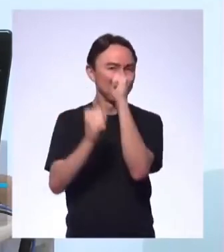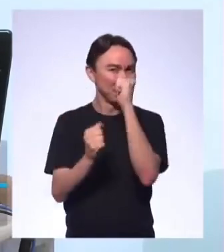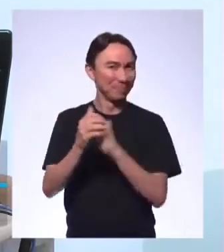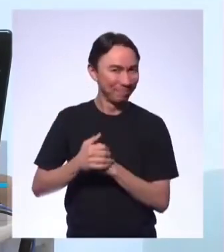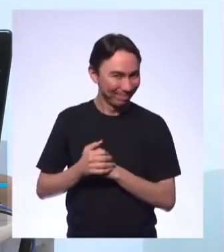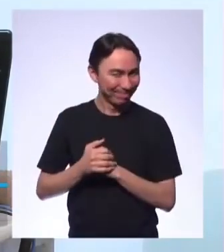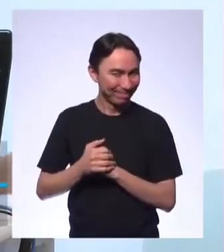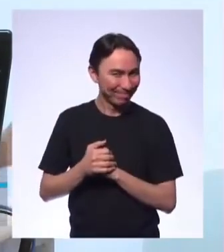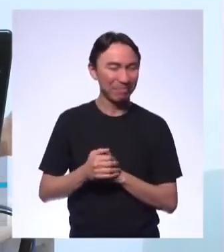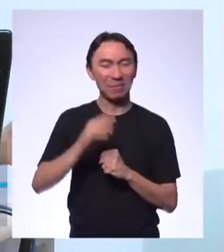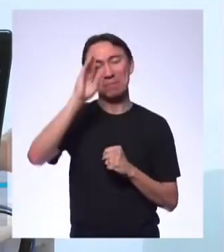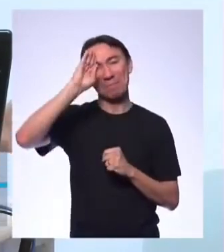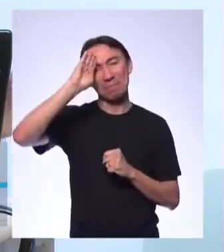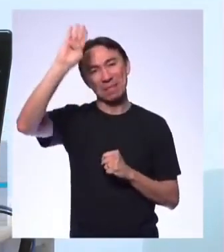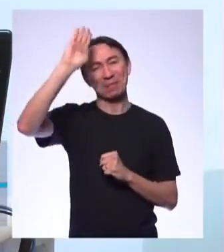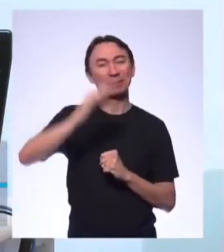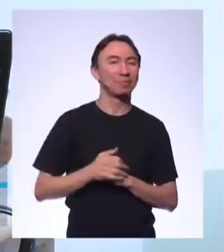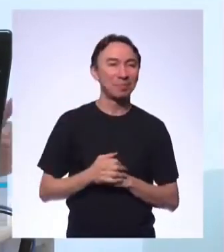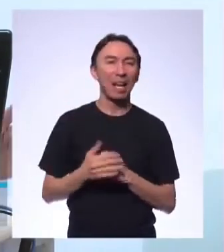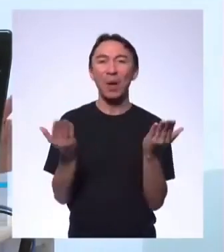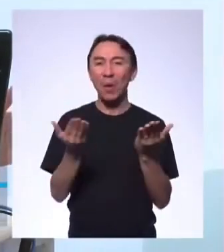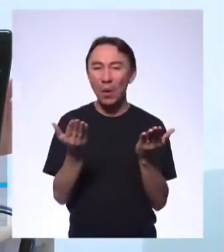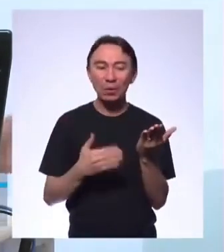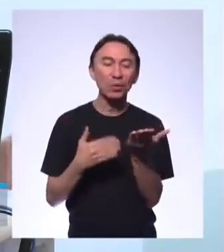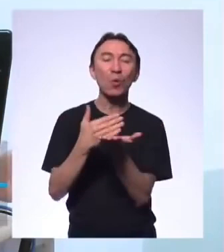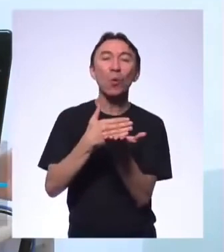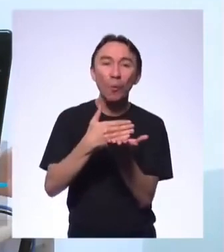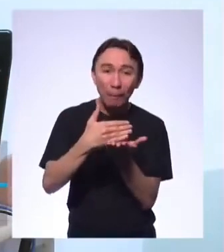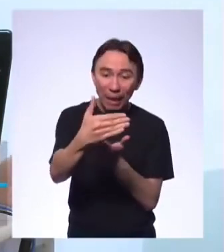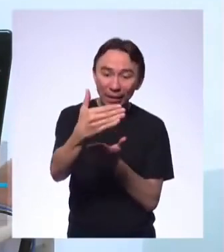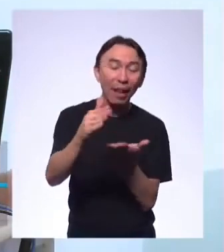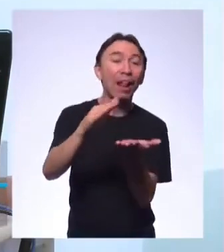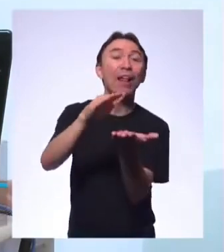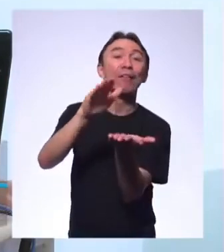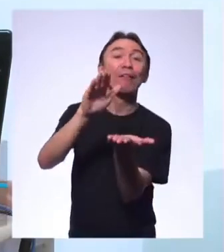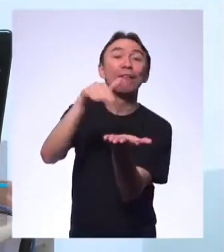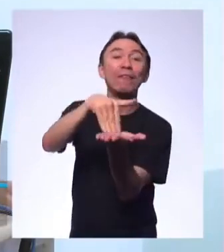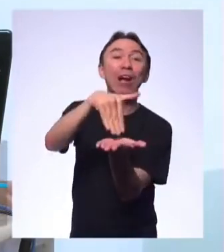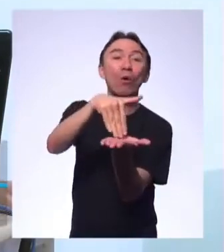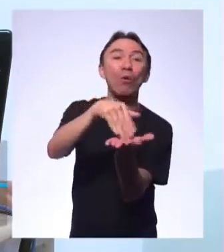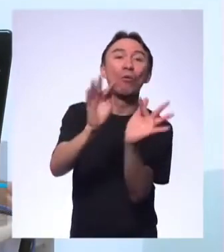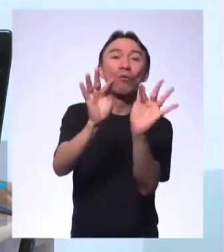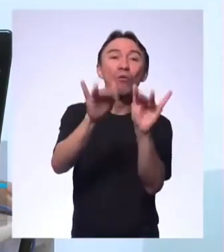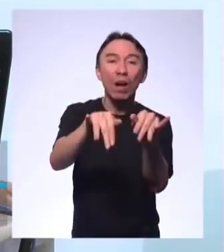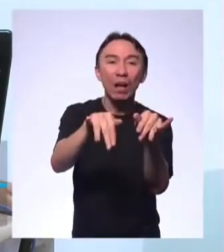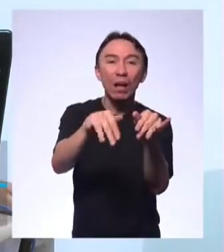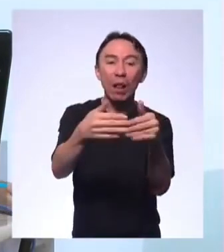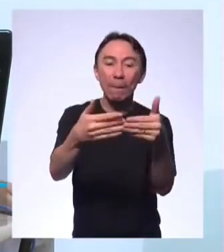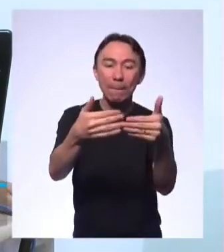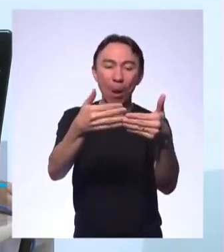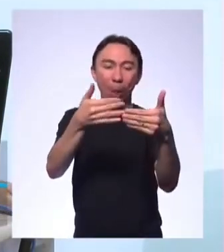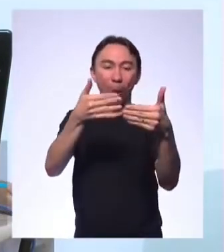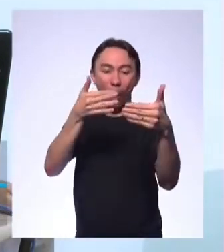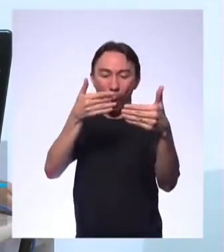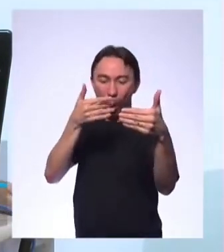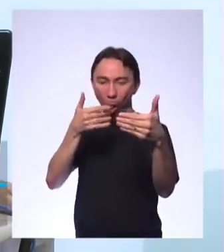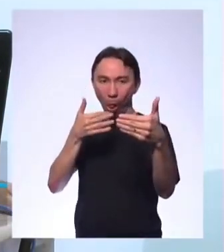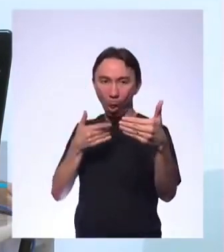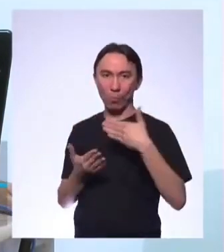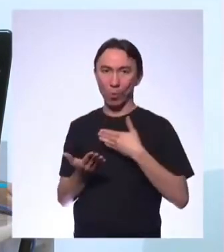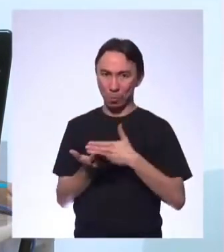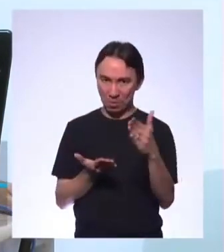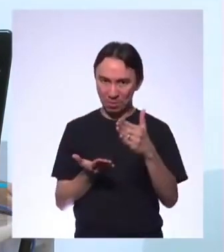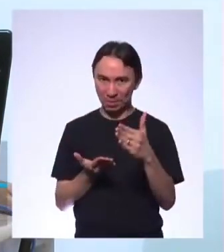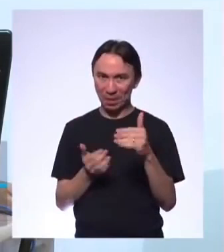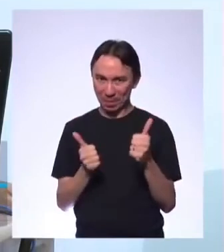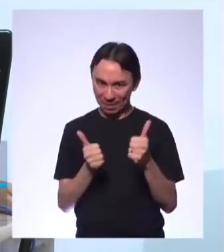vamos começar do fim para o começo, né, porque a gente vai falar das consequências da revolução industrial